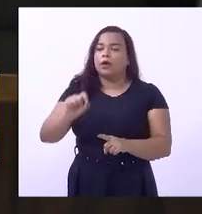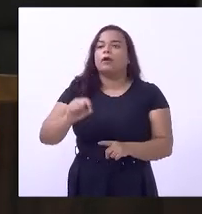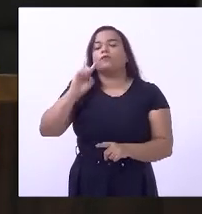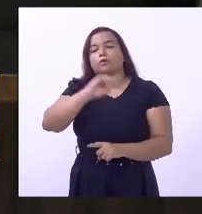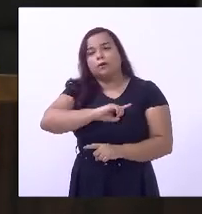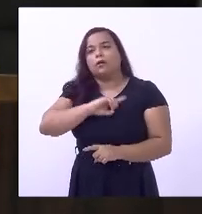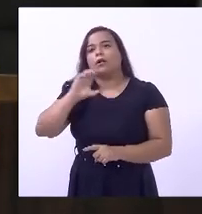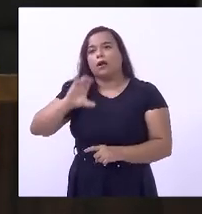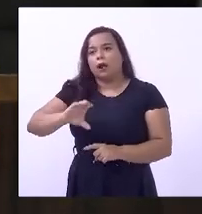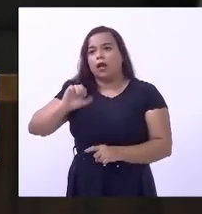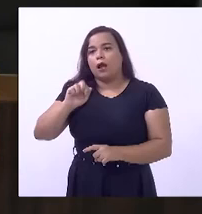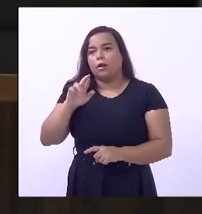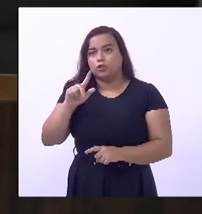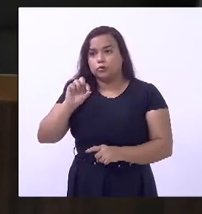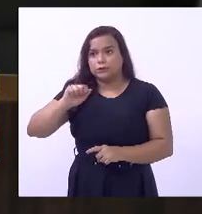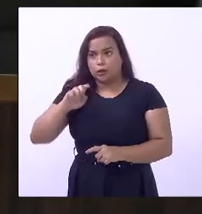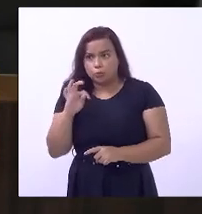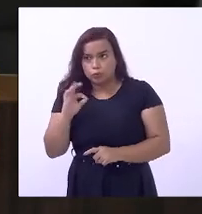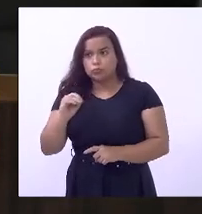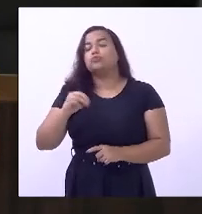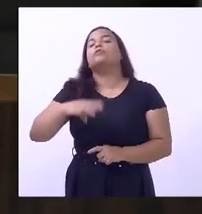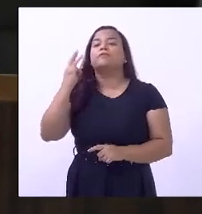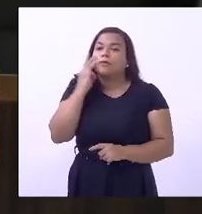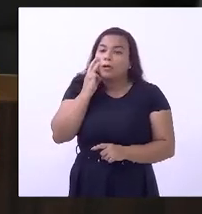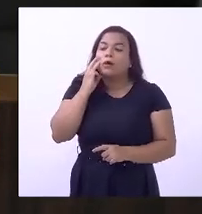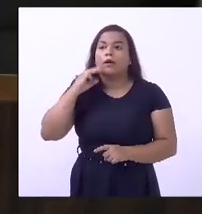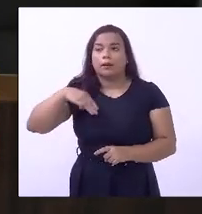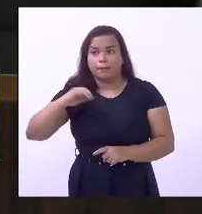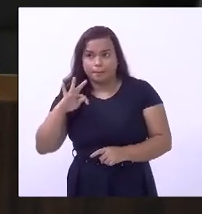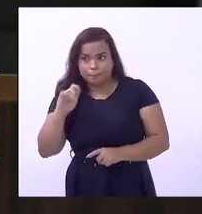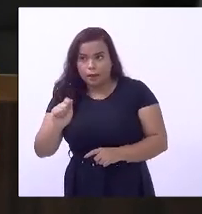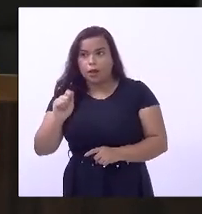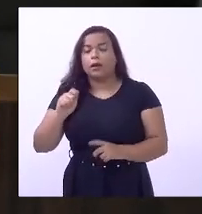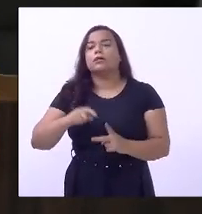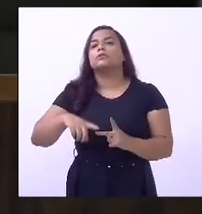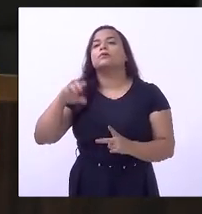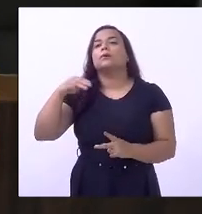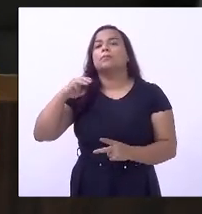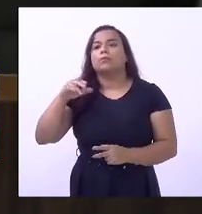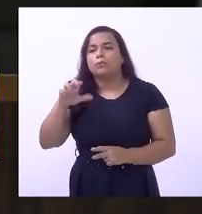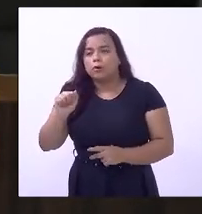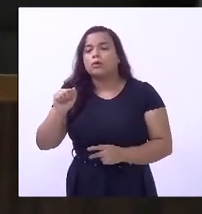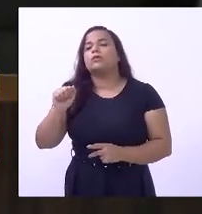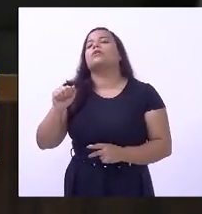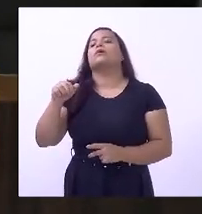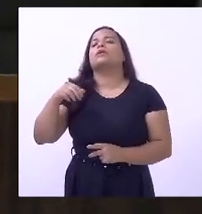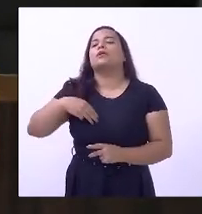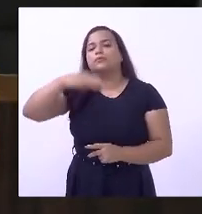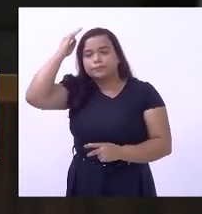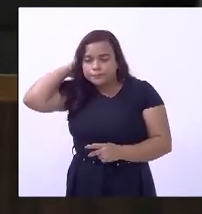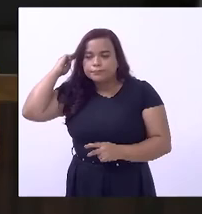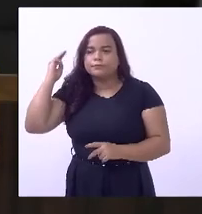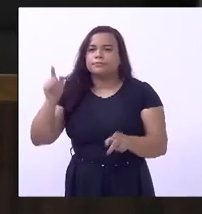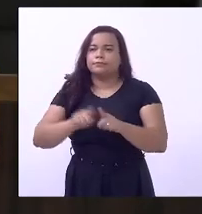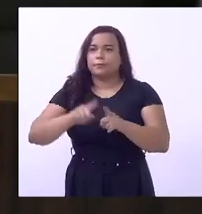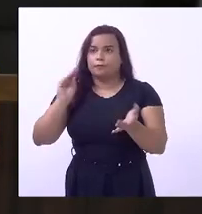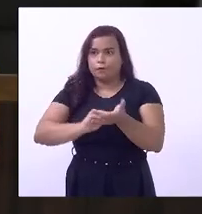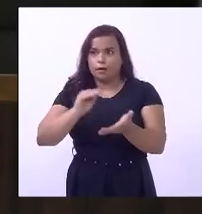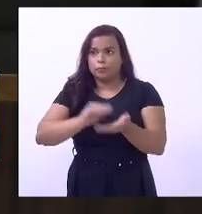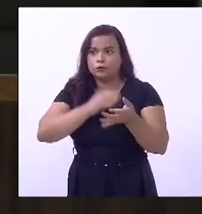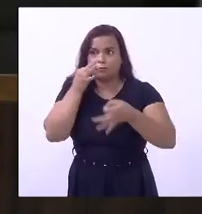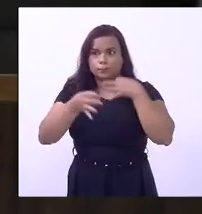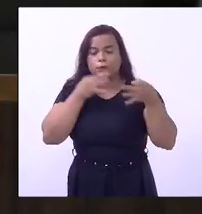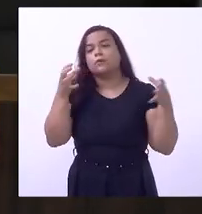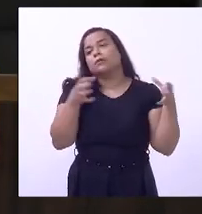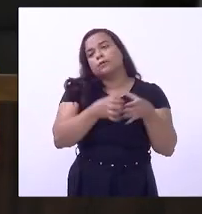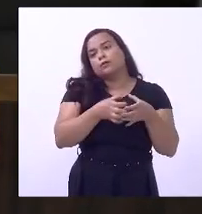Augusto, Valdeque Carneiro, Marta Rocha, Flávio Serafim, Mônica Francisca e Márcio Pacheco. Pendente de pareceres das comissões de Constituição e Justiça, de